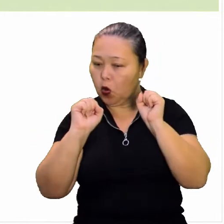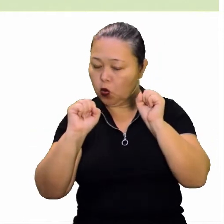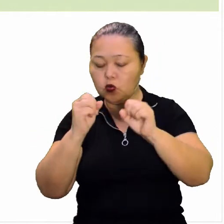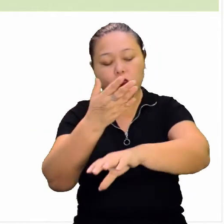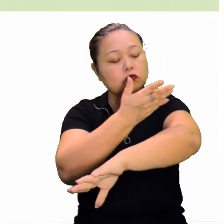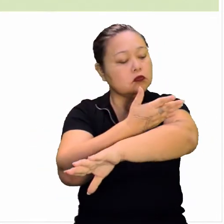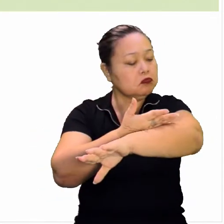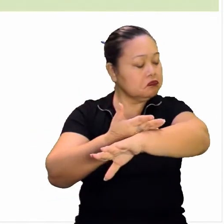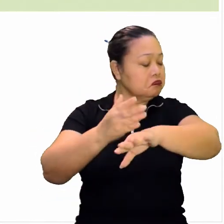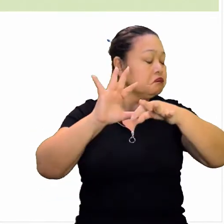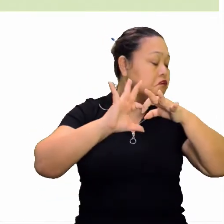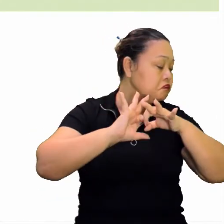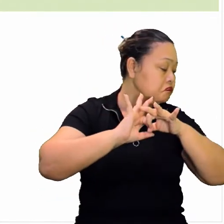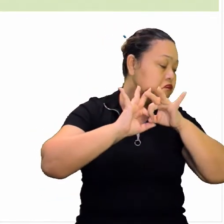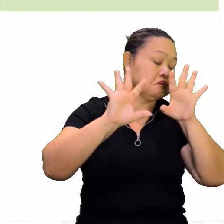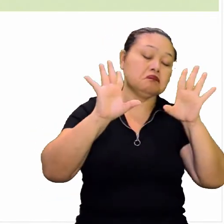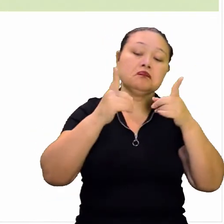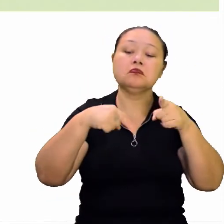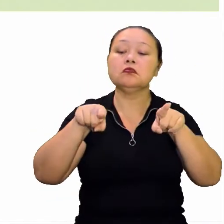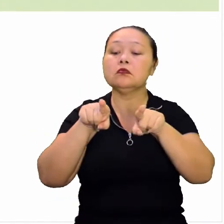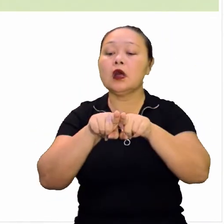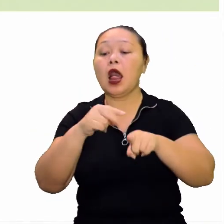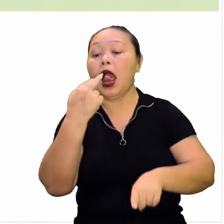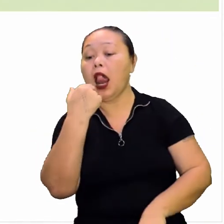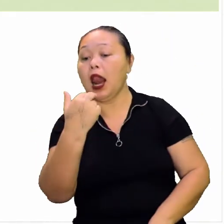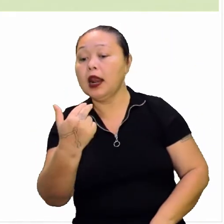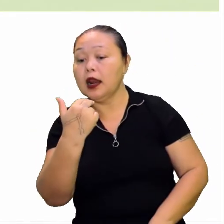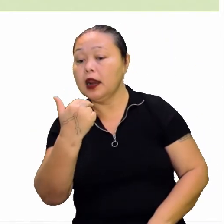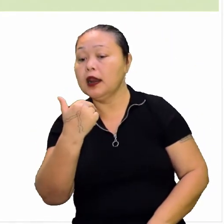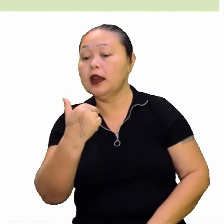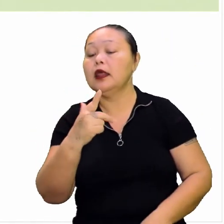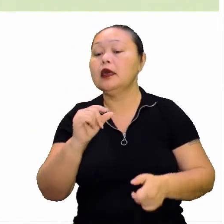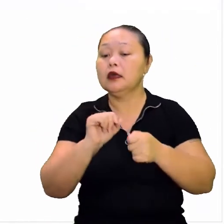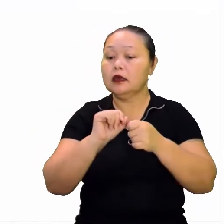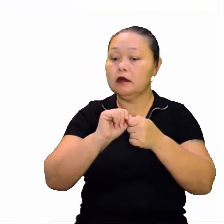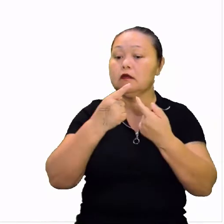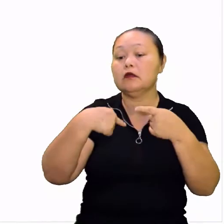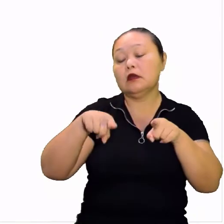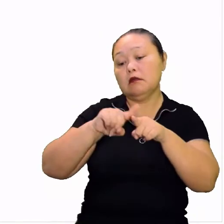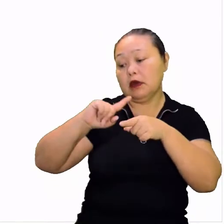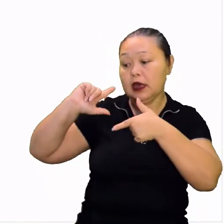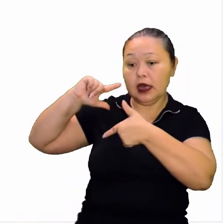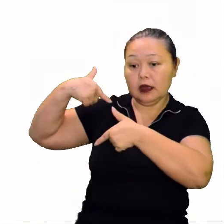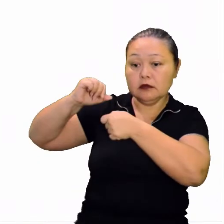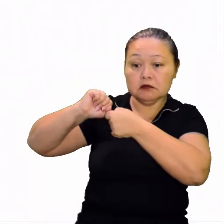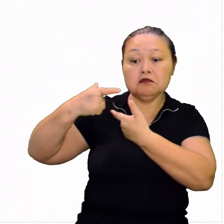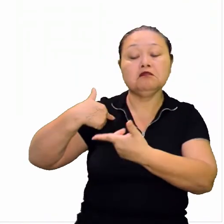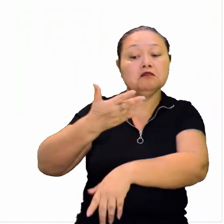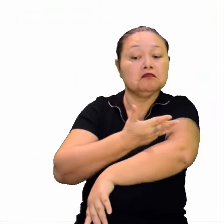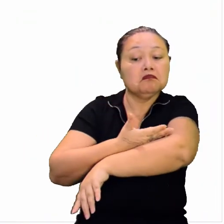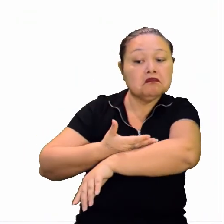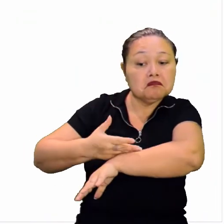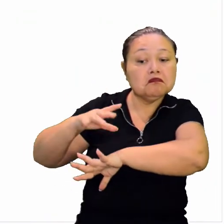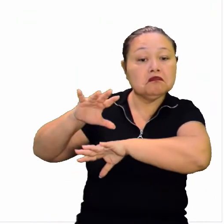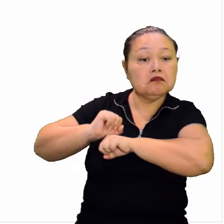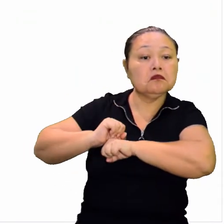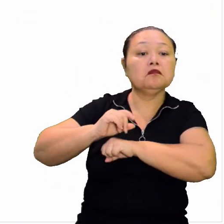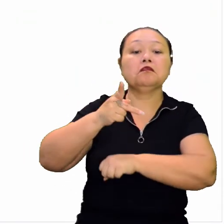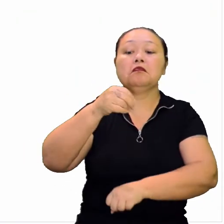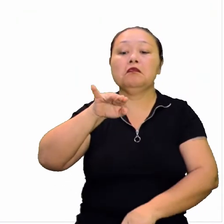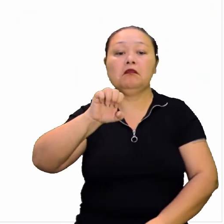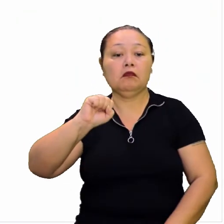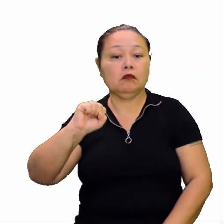seus costumes e pode continuar com as suas línguas, inclusive suas tradições. Os